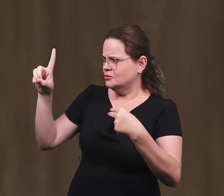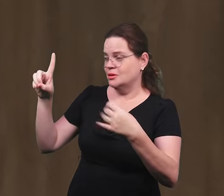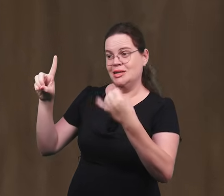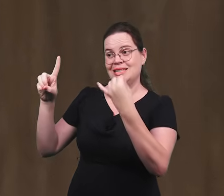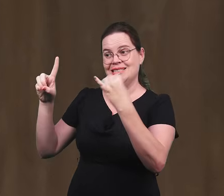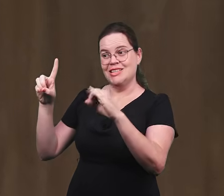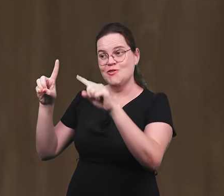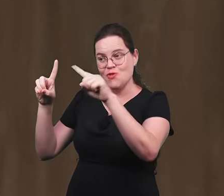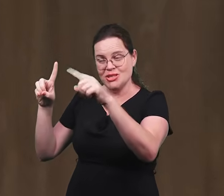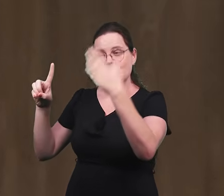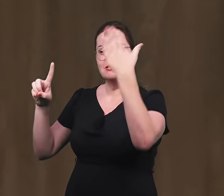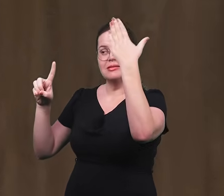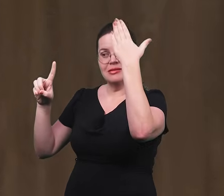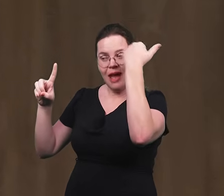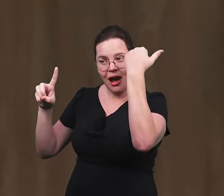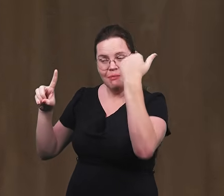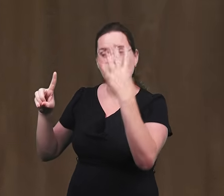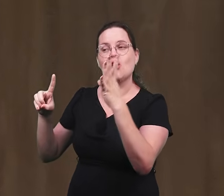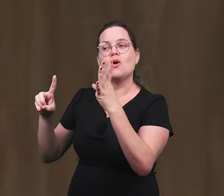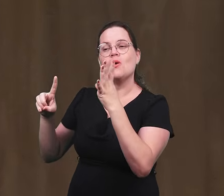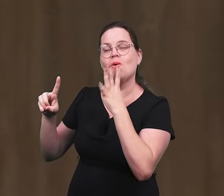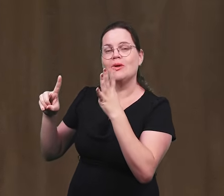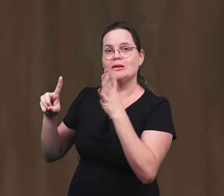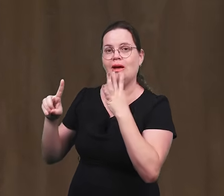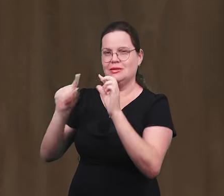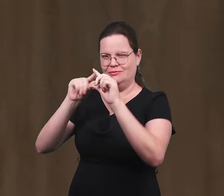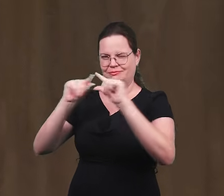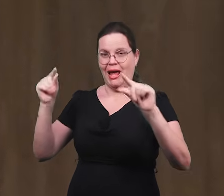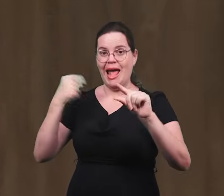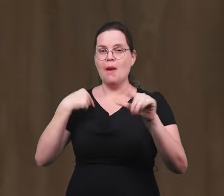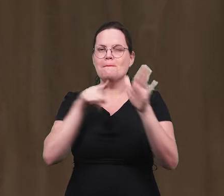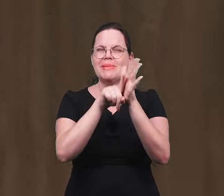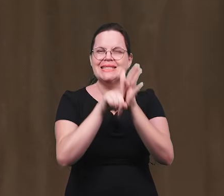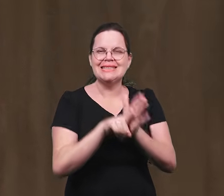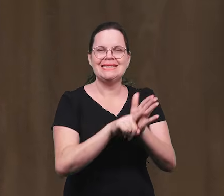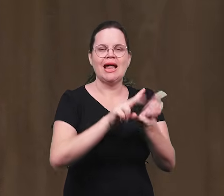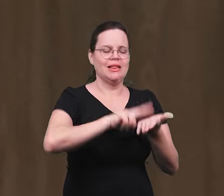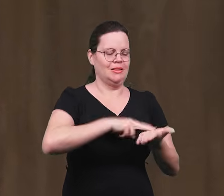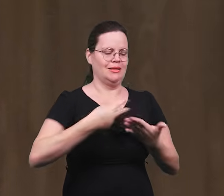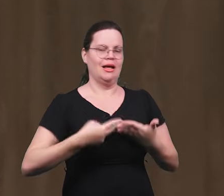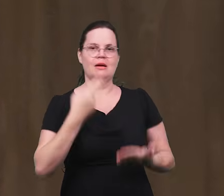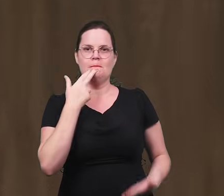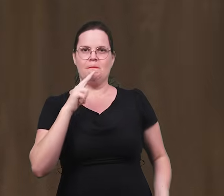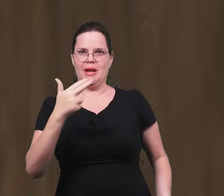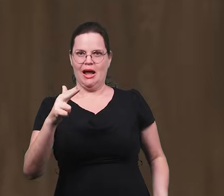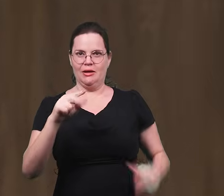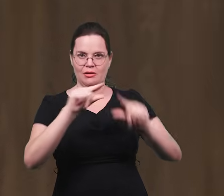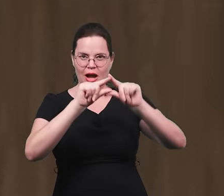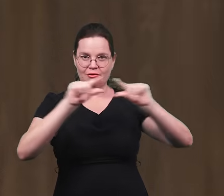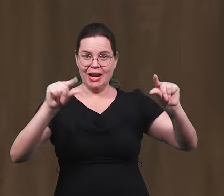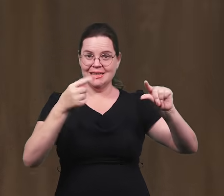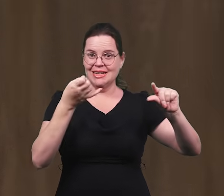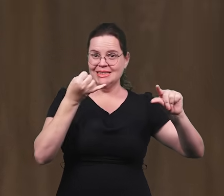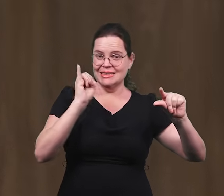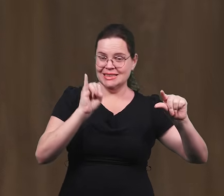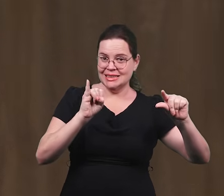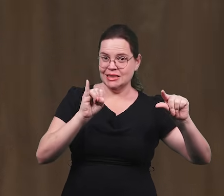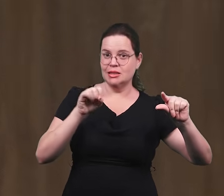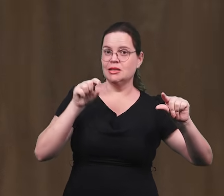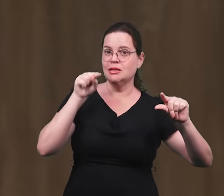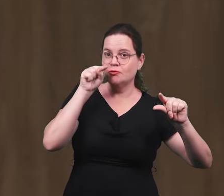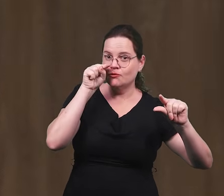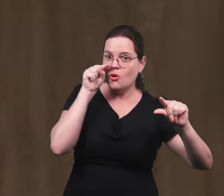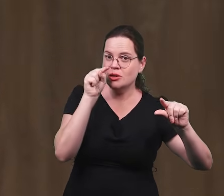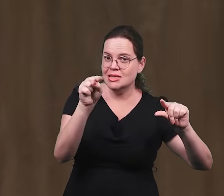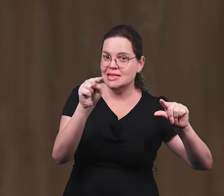tu conheceras, eu fui pesquisar e no hebraico, essa expressão aqui no